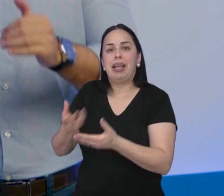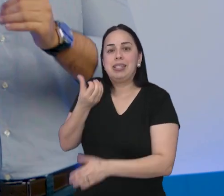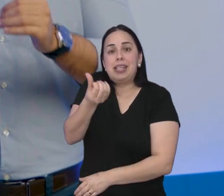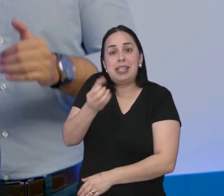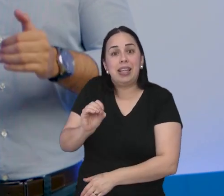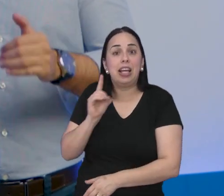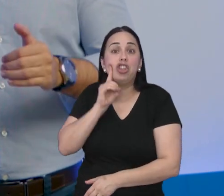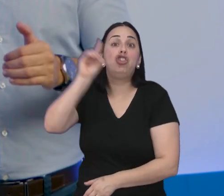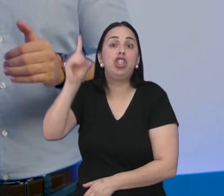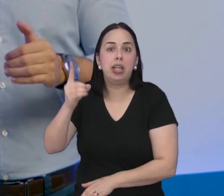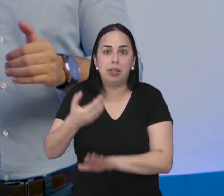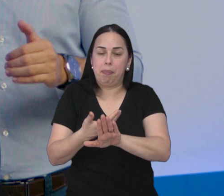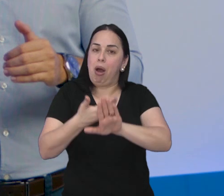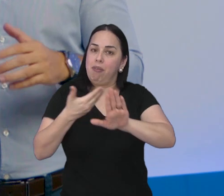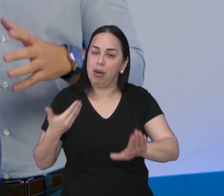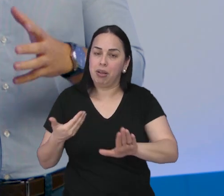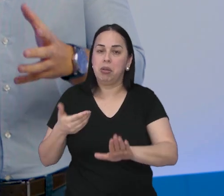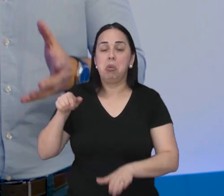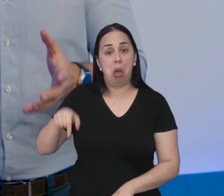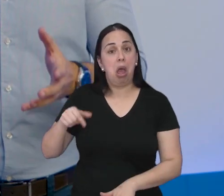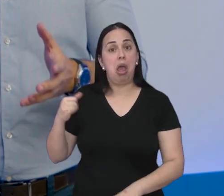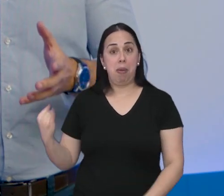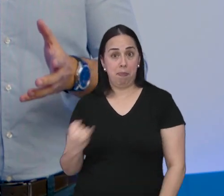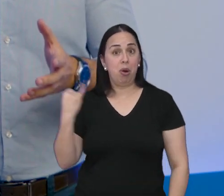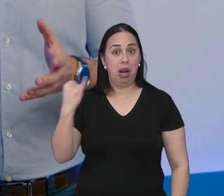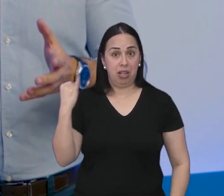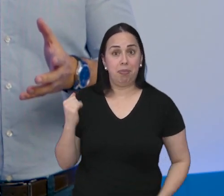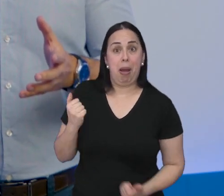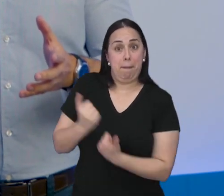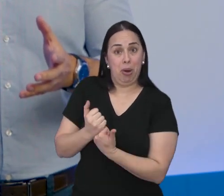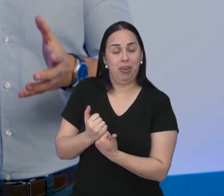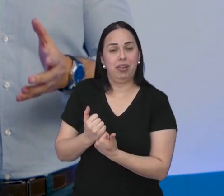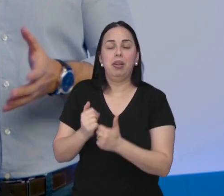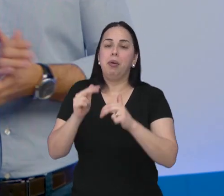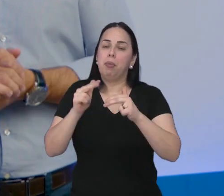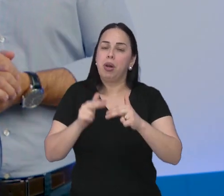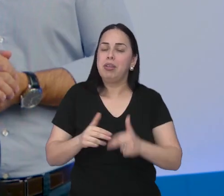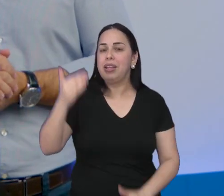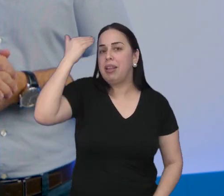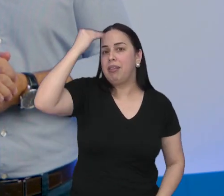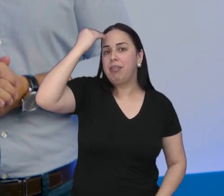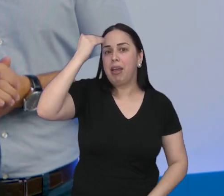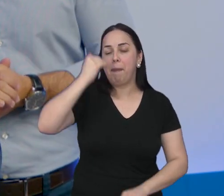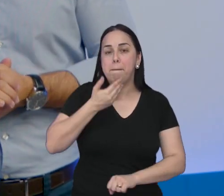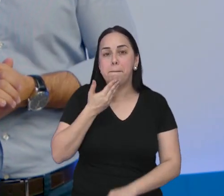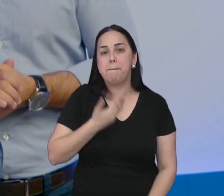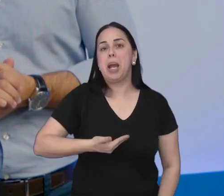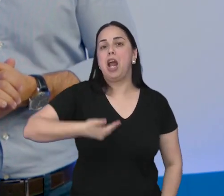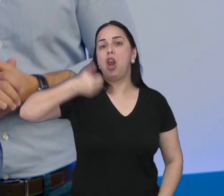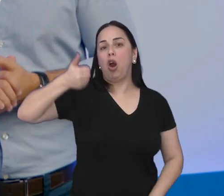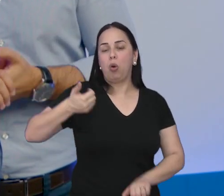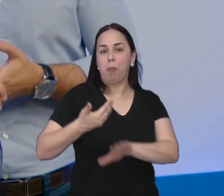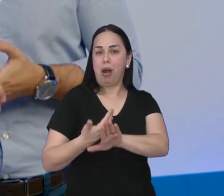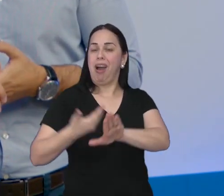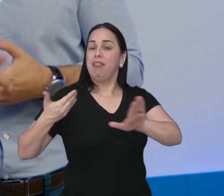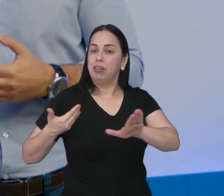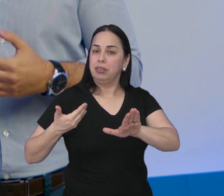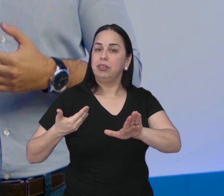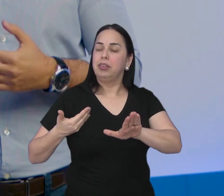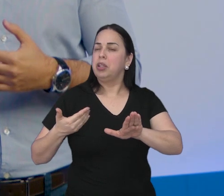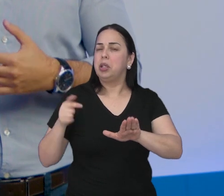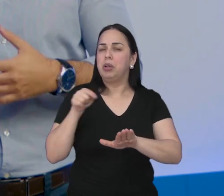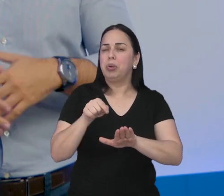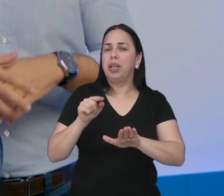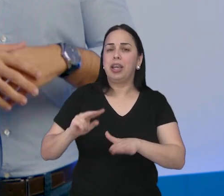até 60 dias de afastamento. Para muitos pais, esse seria um apoio importante. E para entender melhor como funciona esse processo de